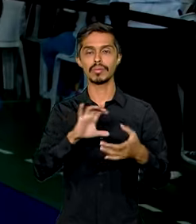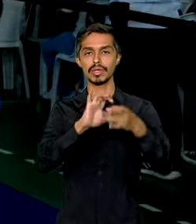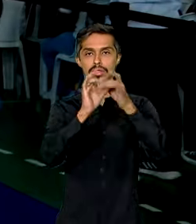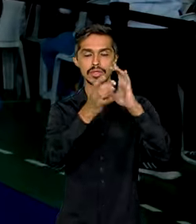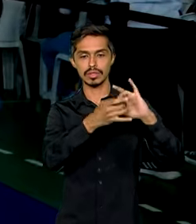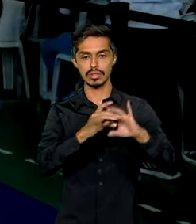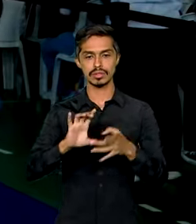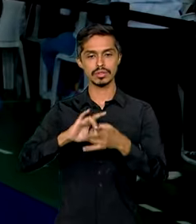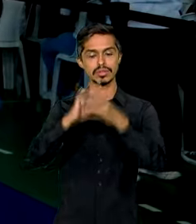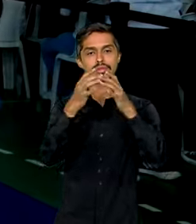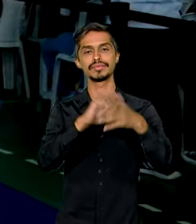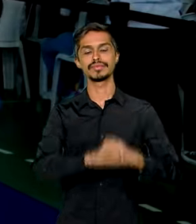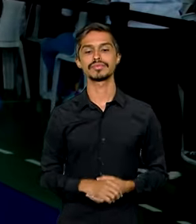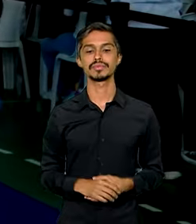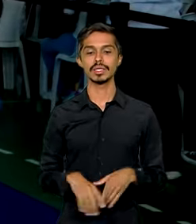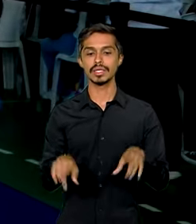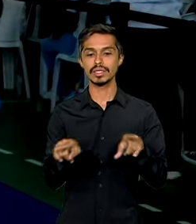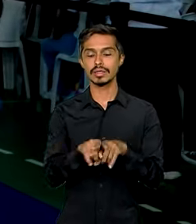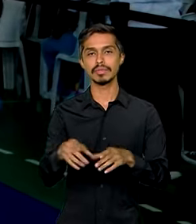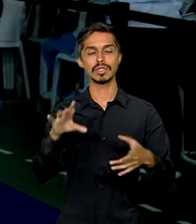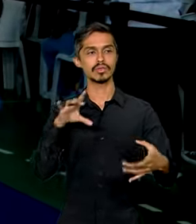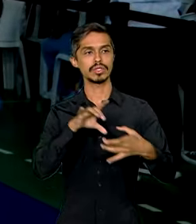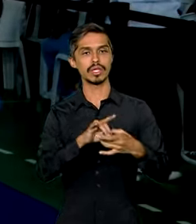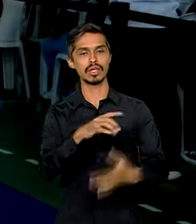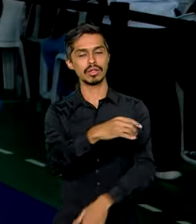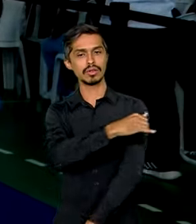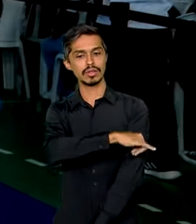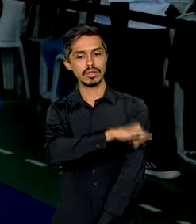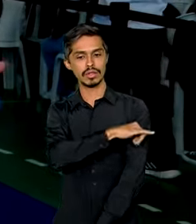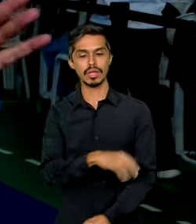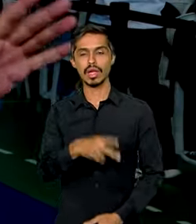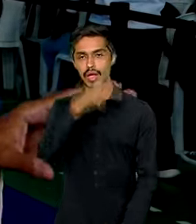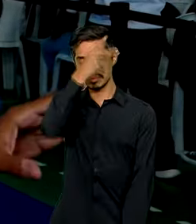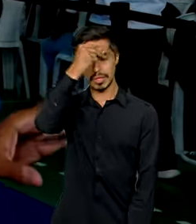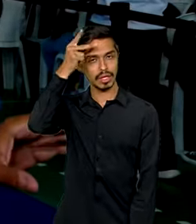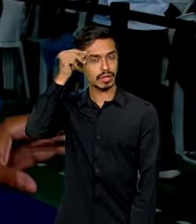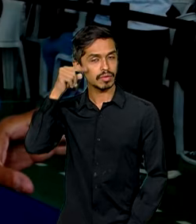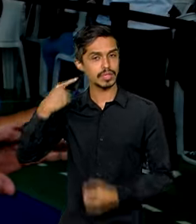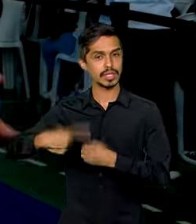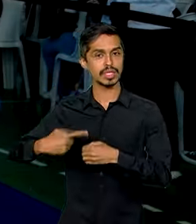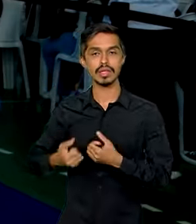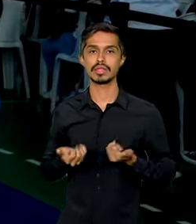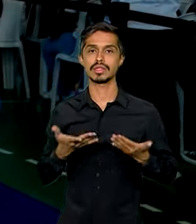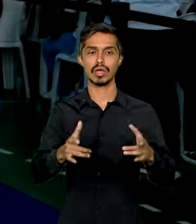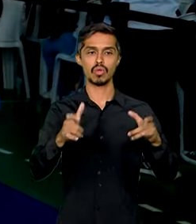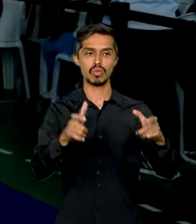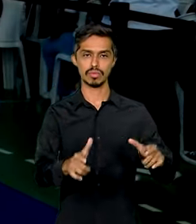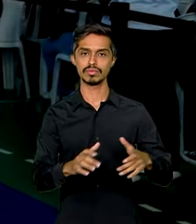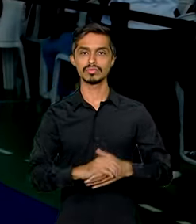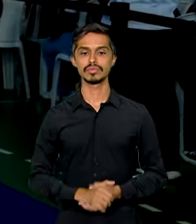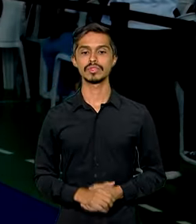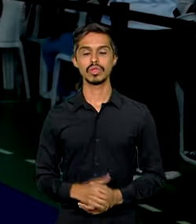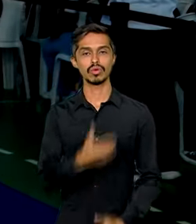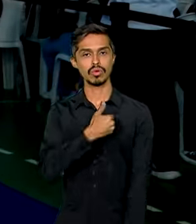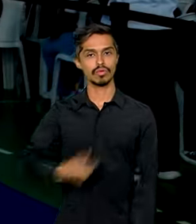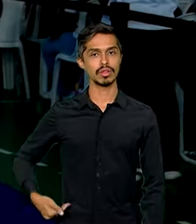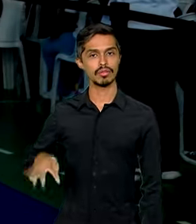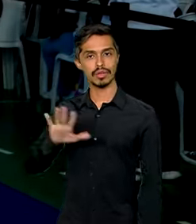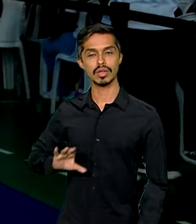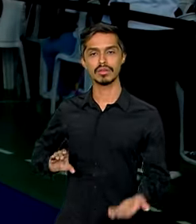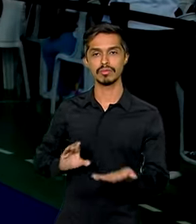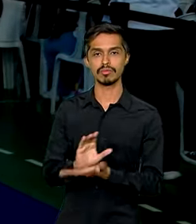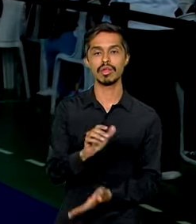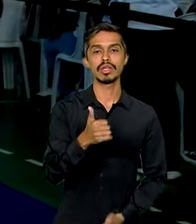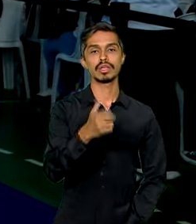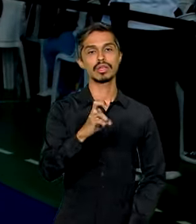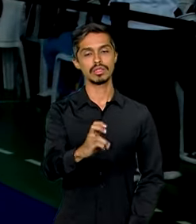ao Instituto Federal do Rio de Janeiro. A prefeitura da cidade vai ceder o terreno e o governo federal vai investir